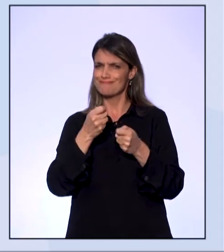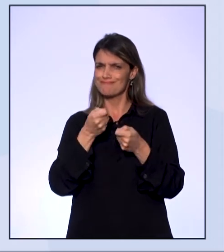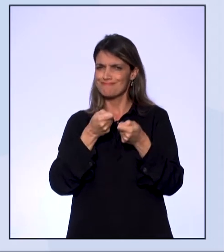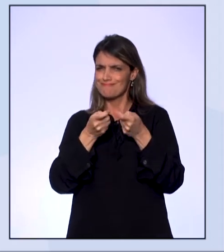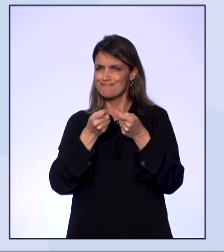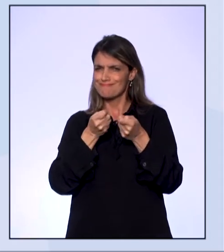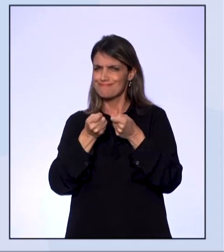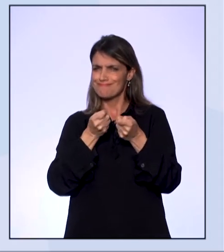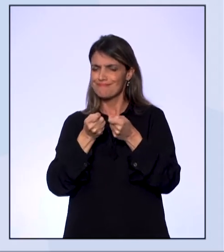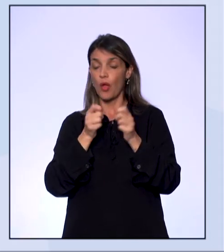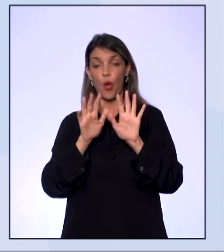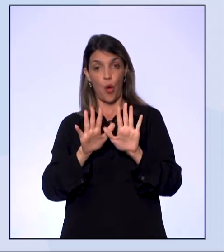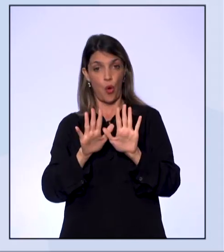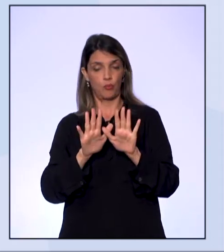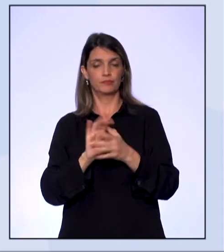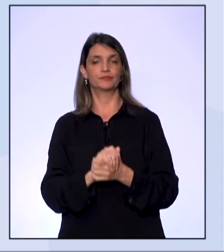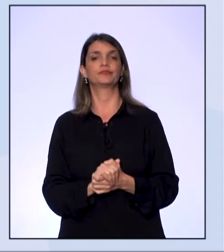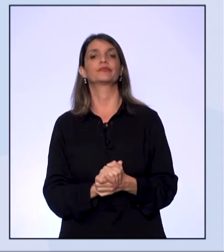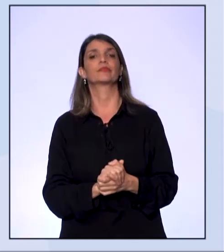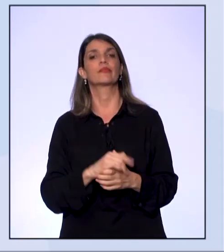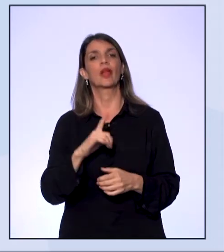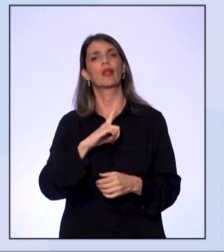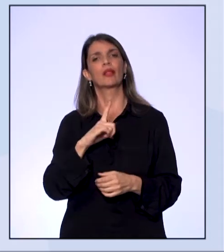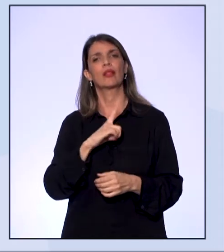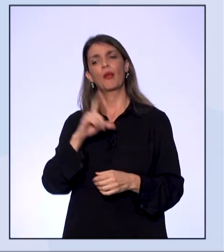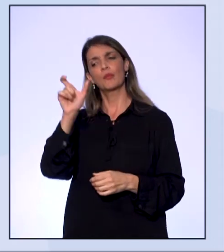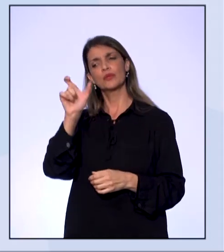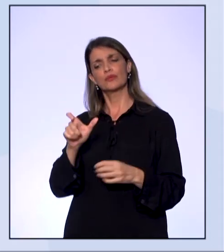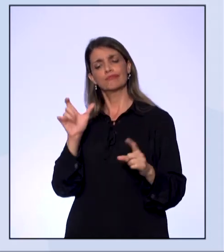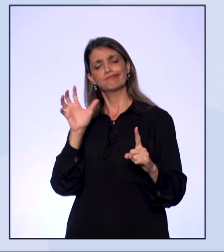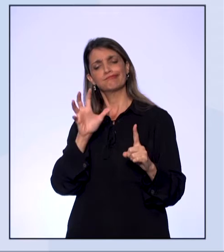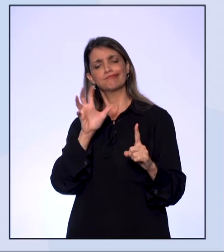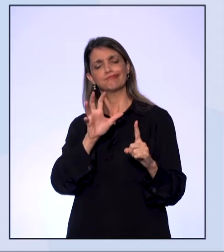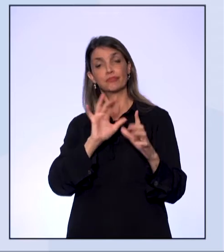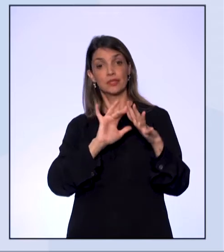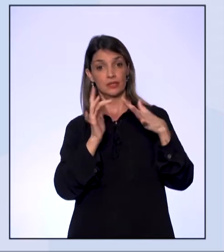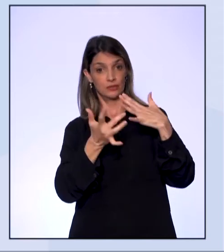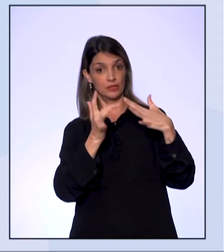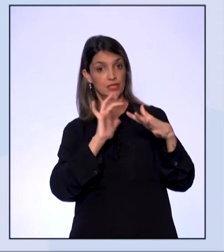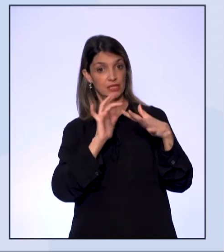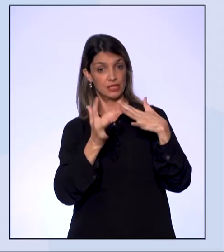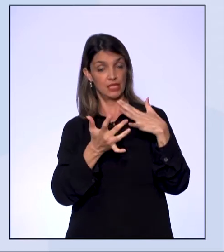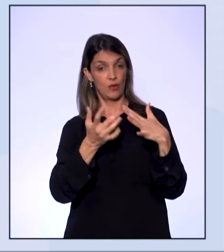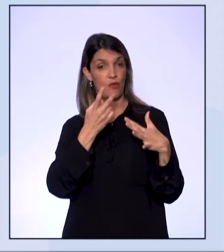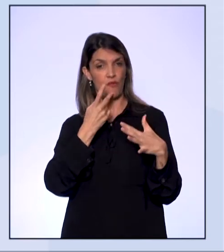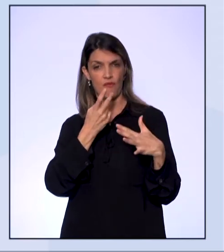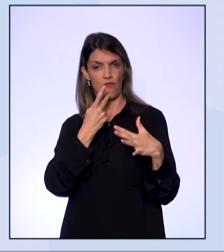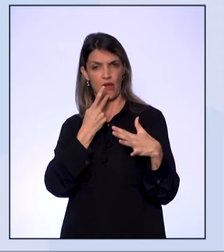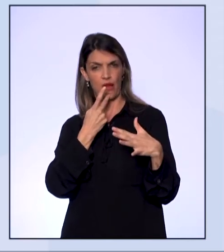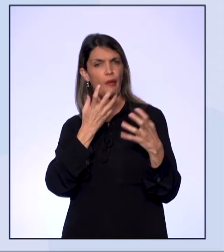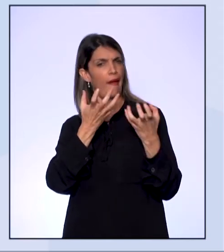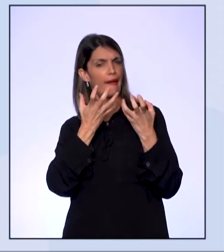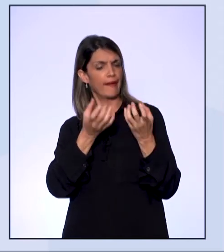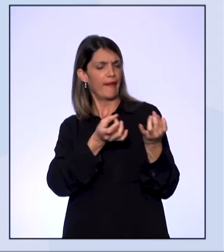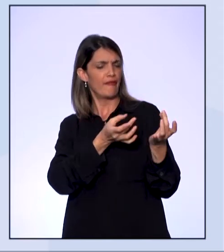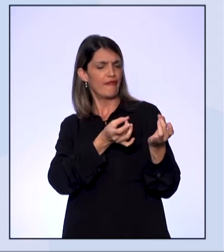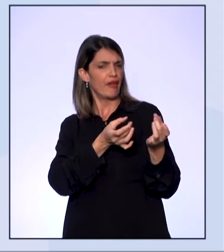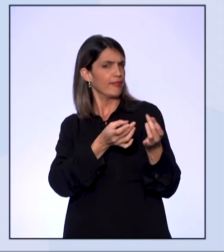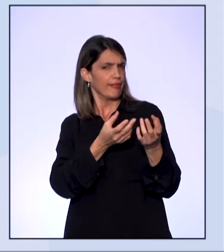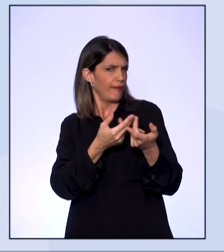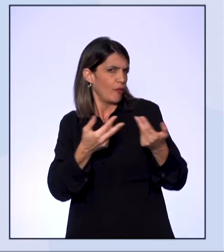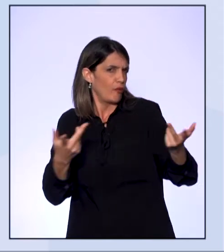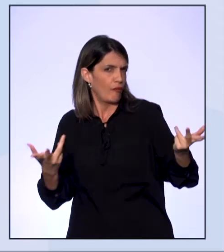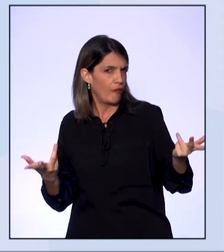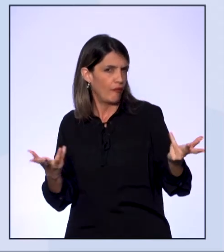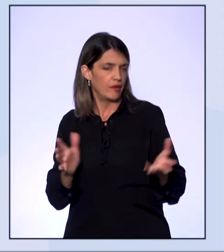mas vamos pensando em uma coisa, né? Eu tenho lá um influenciador na rede social que eu posso dizer que ele está querendo vender só uma marca, quer